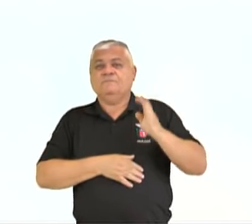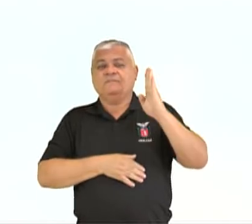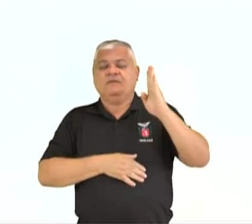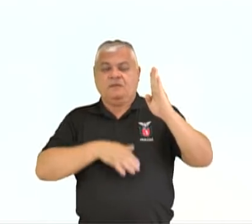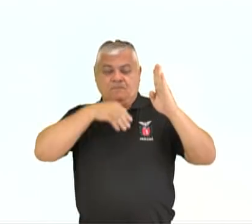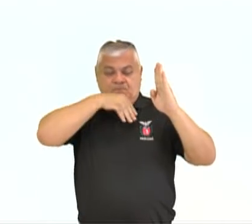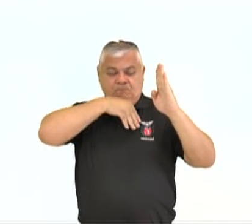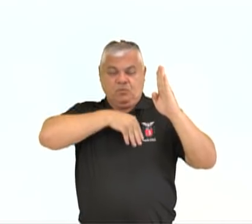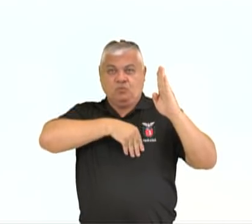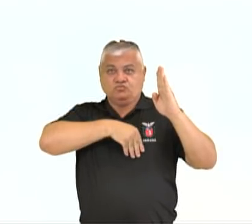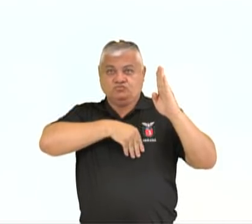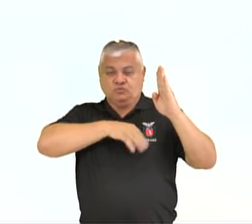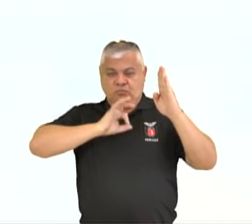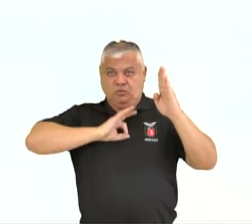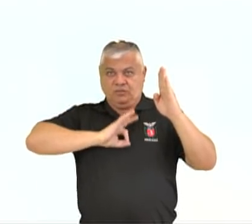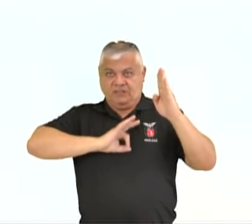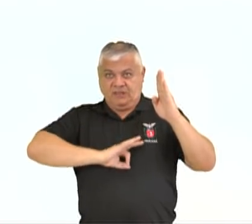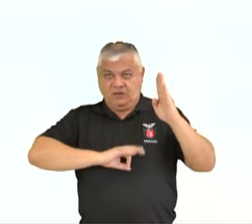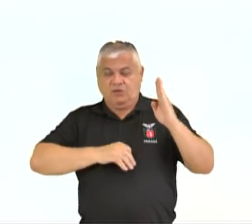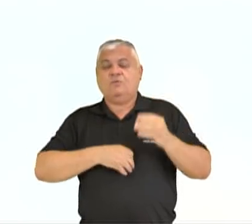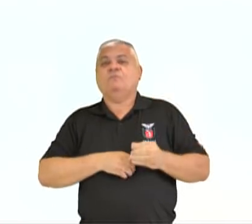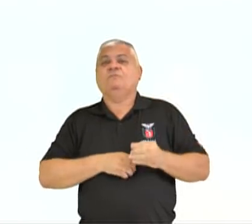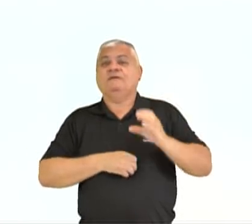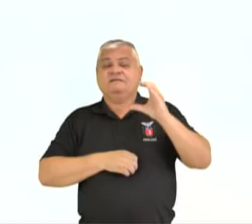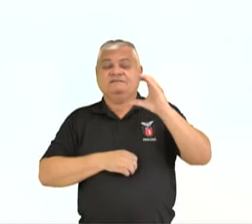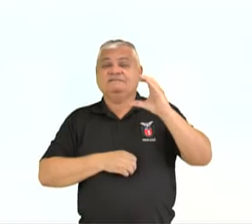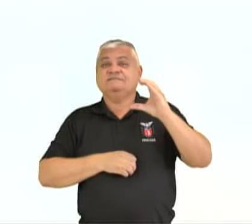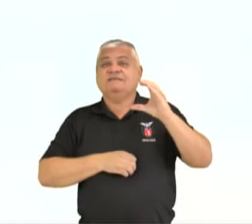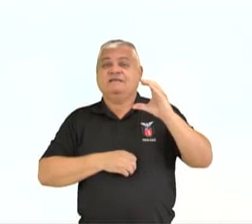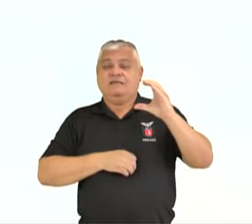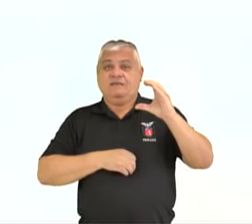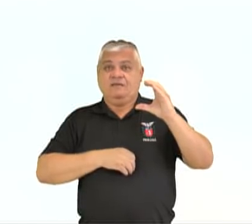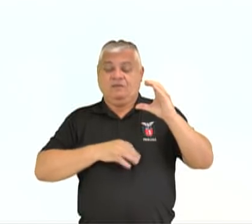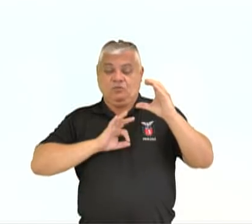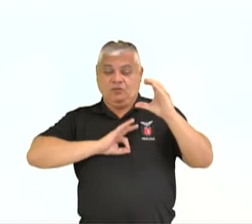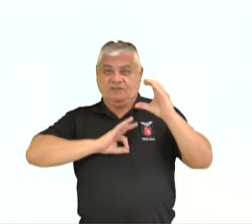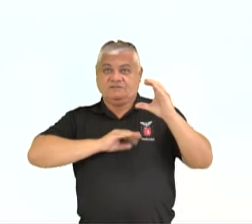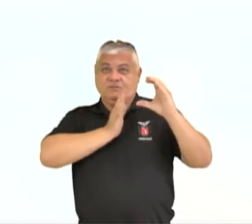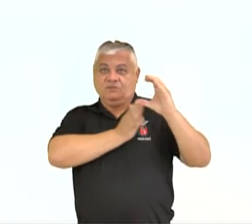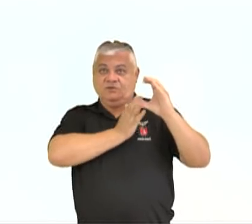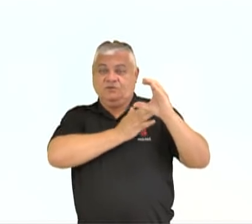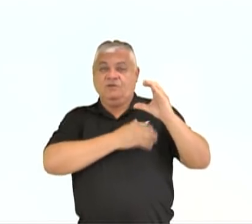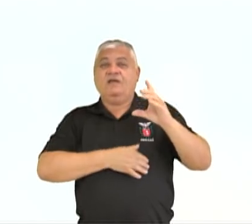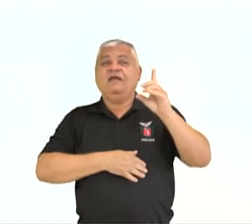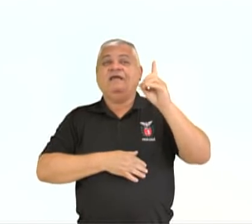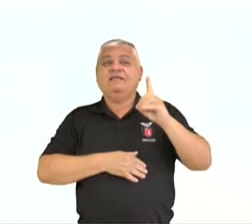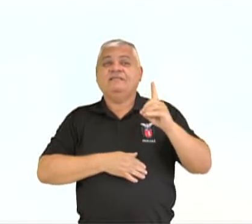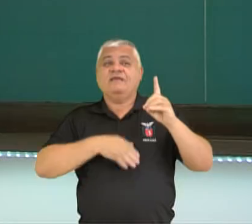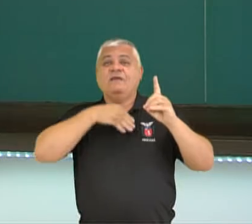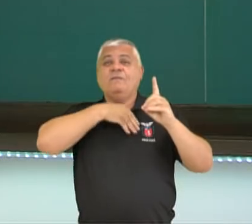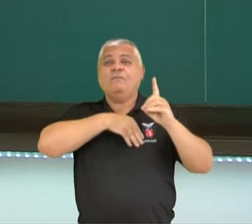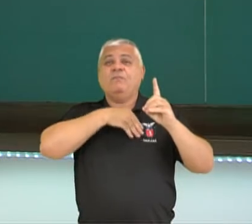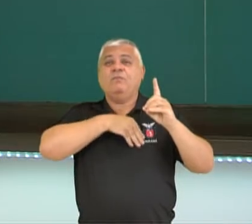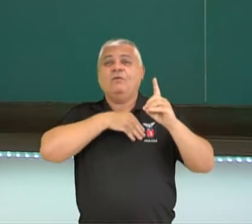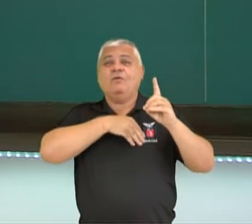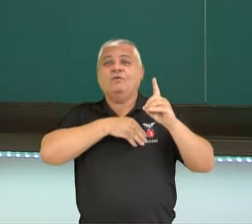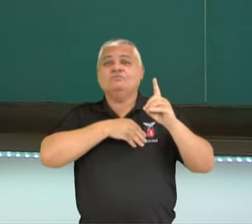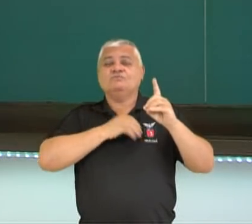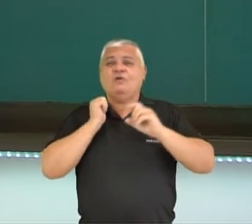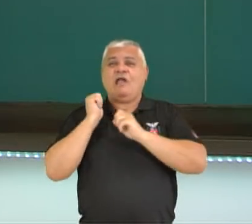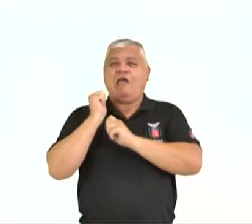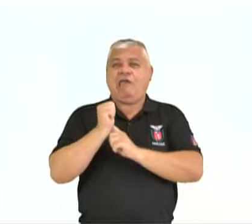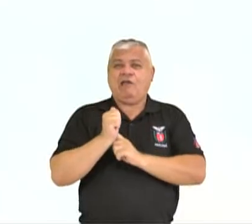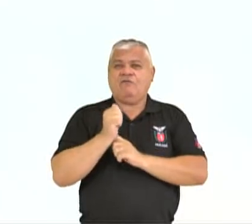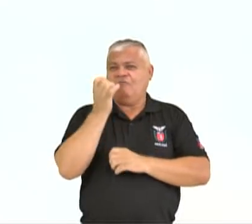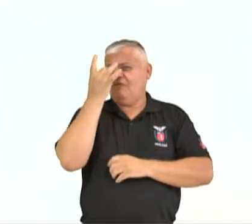botão letras e botão e Coração letra de carrego e bolso tá muito fácil eu